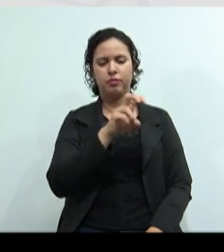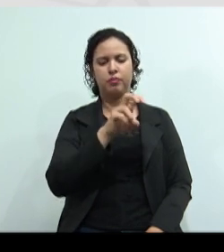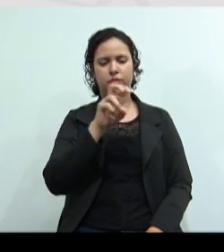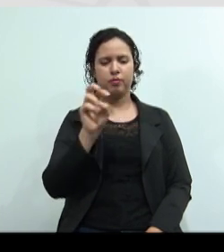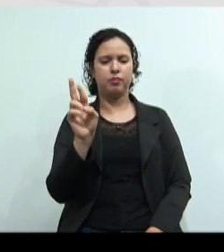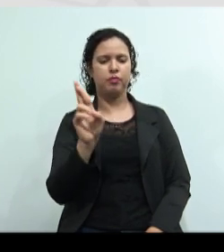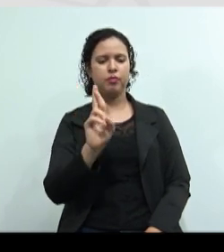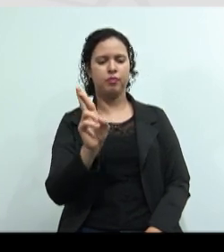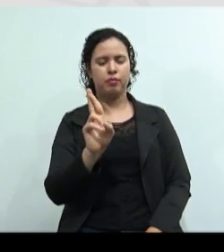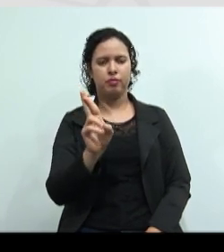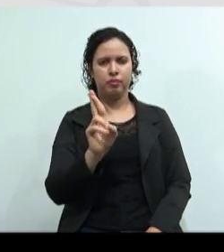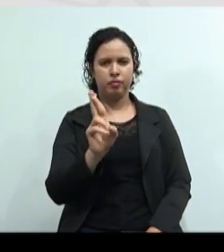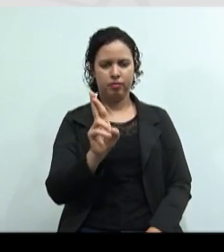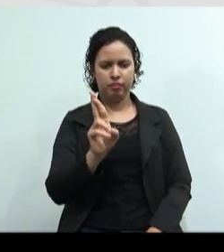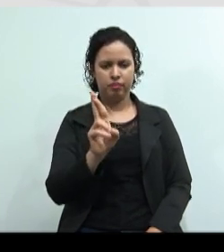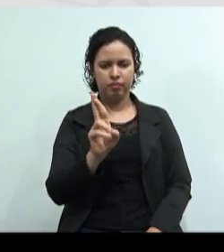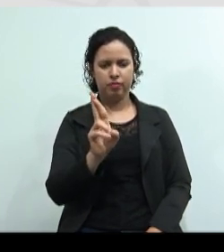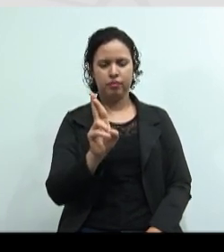R$455,